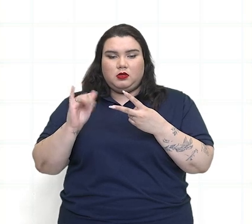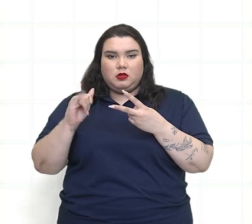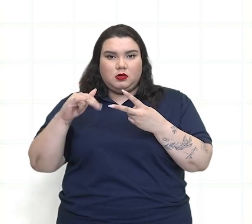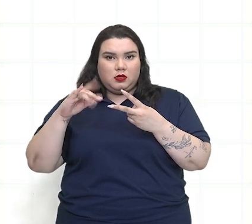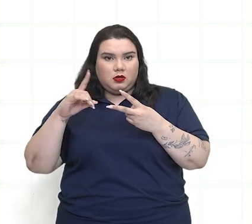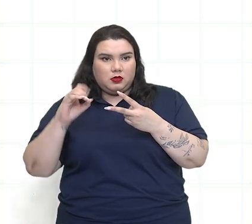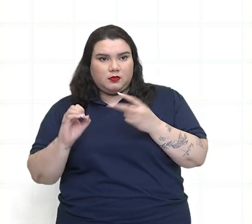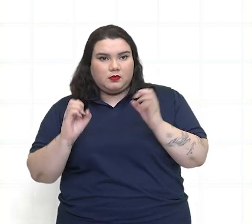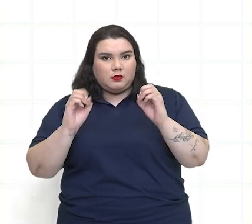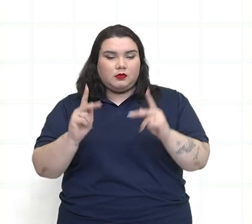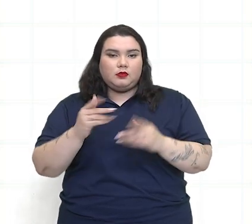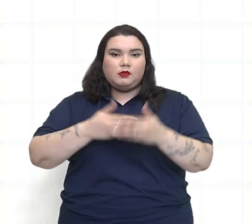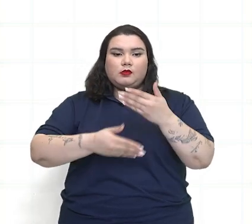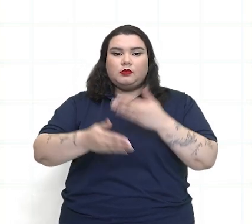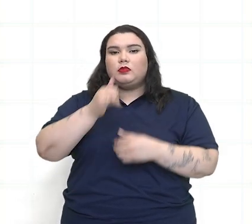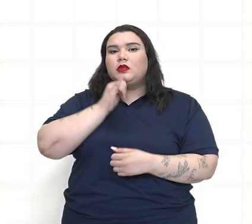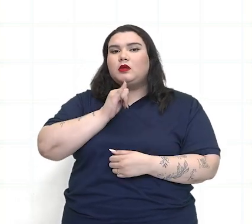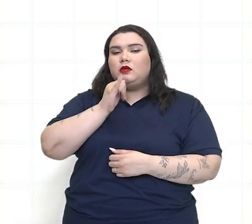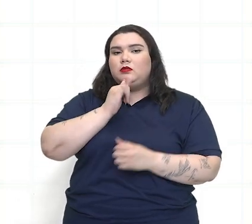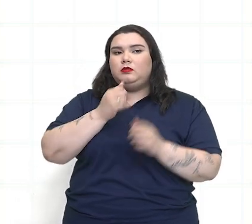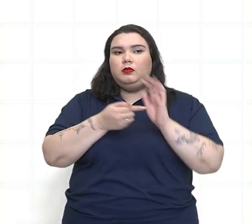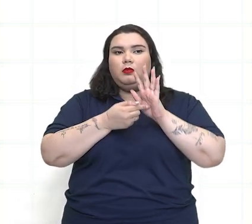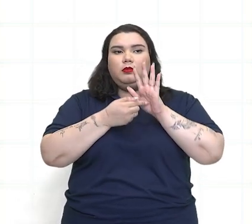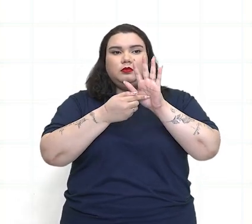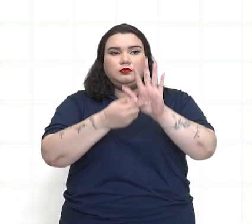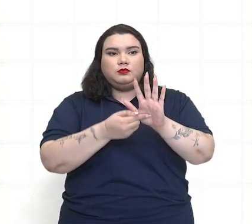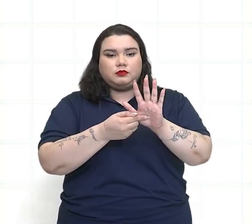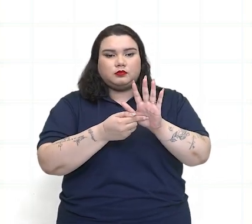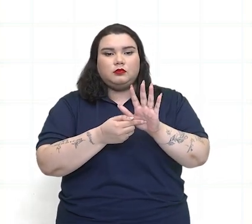um exemplo, então, de artigos